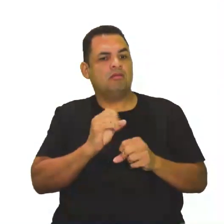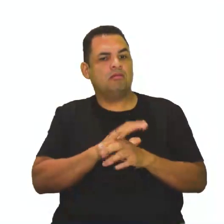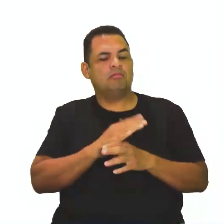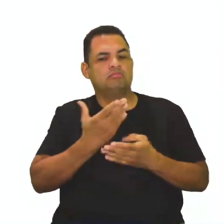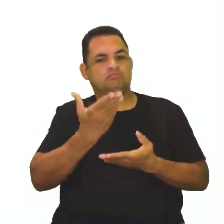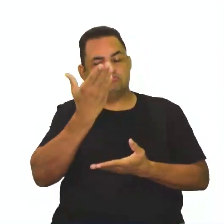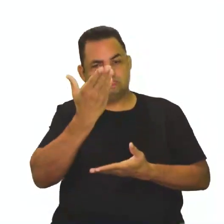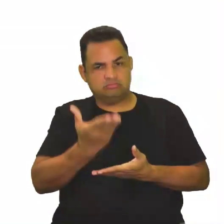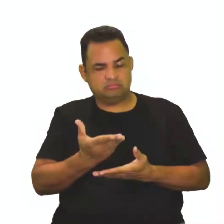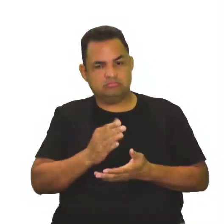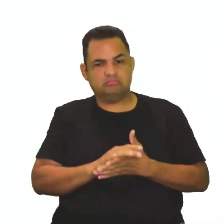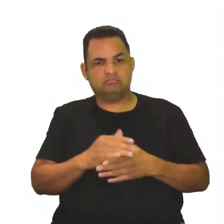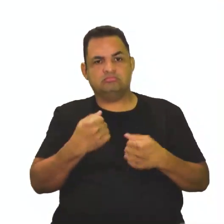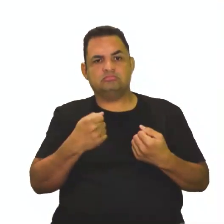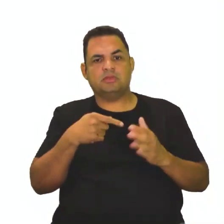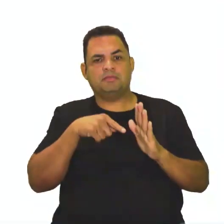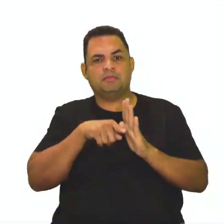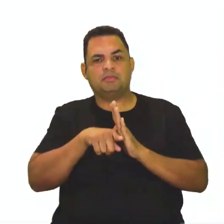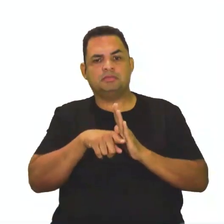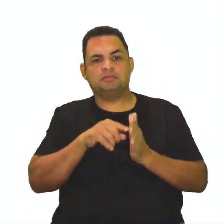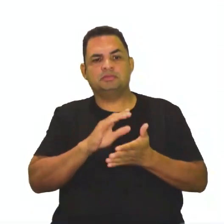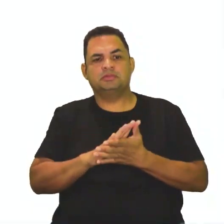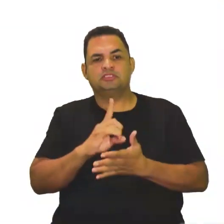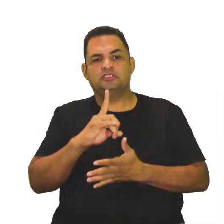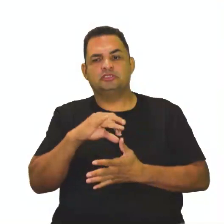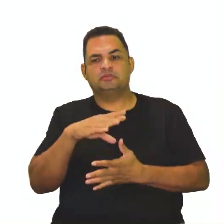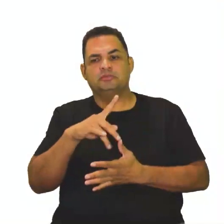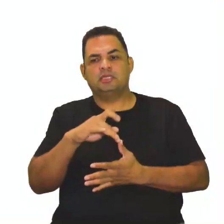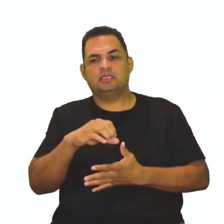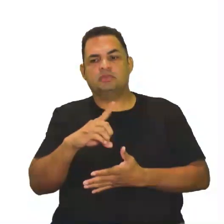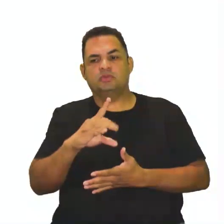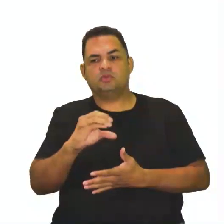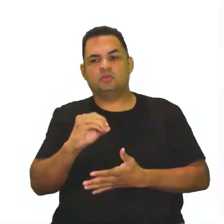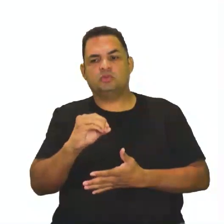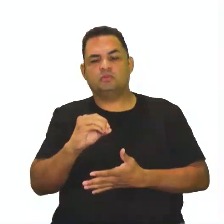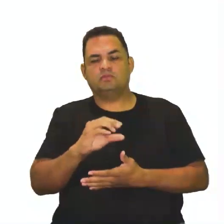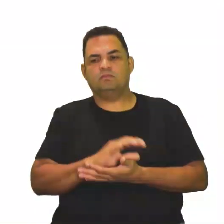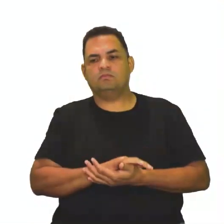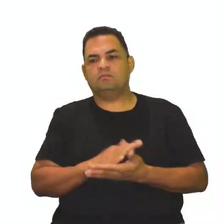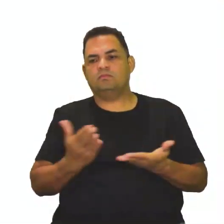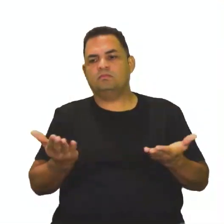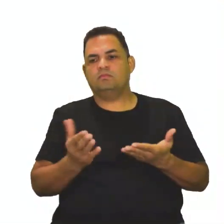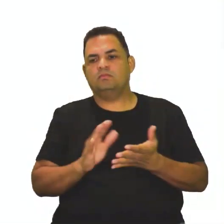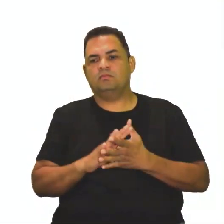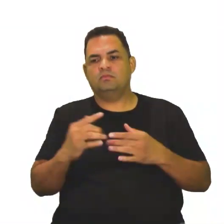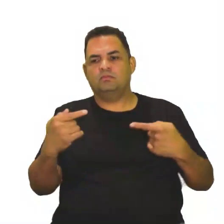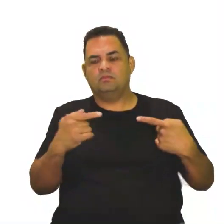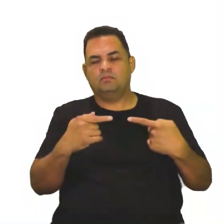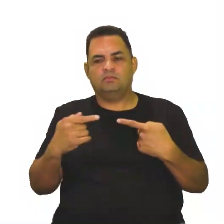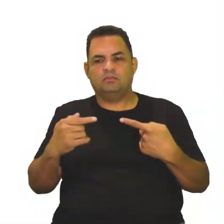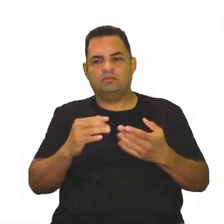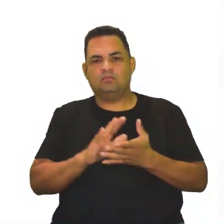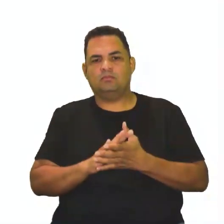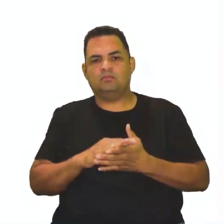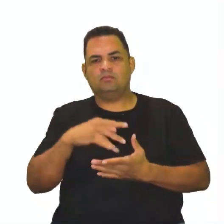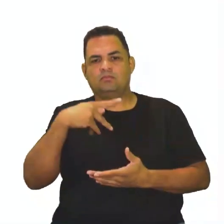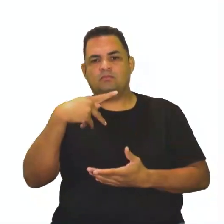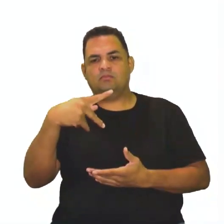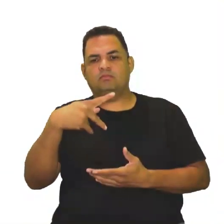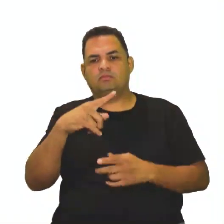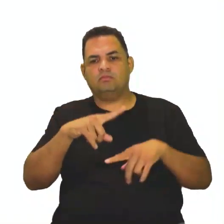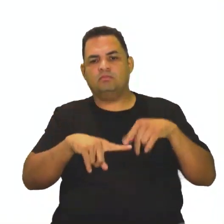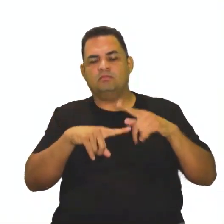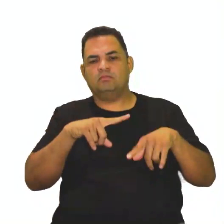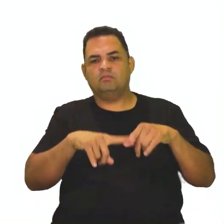essas condições aí, o que ela estava dissipando, ok? Entendido isso? Então, está relacionado à potência desse aparelho